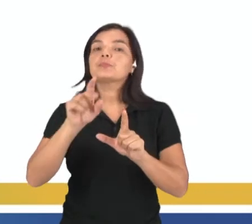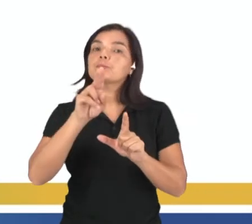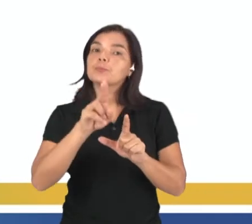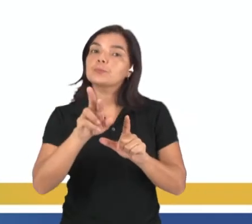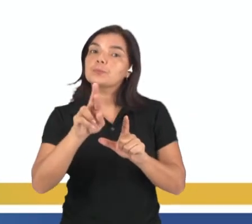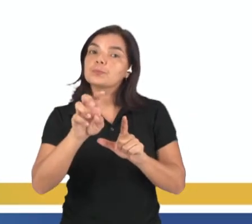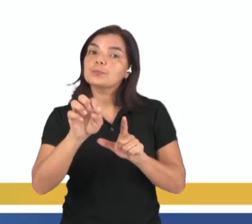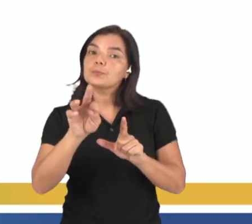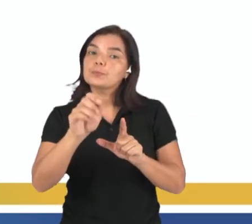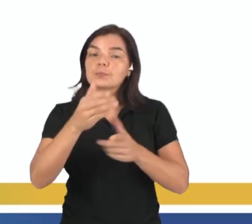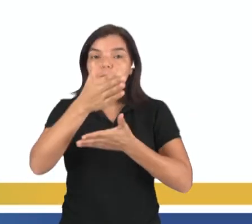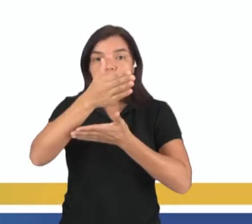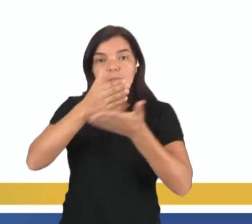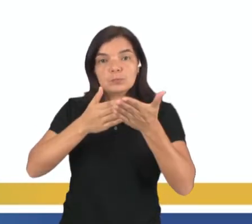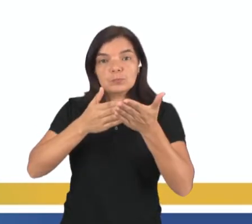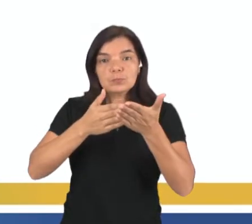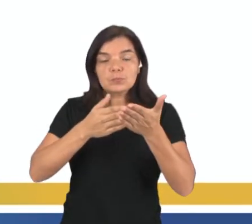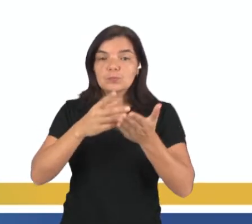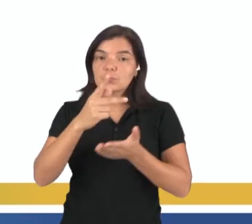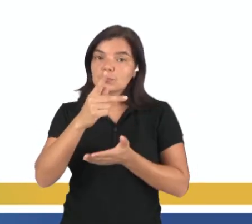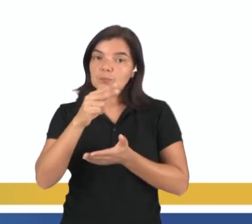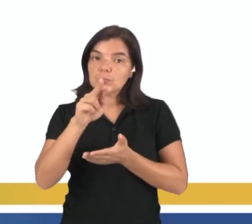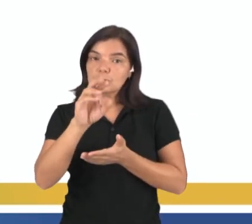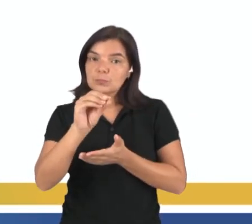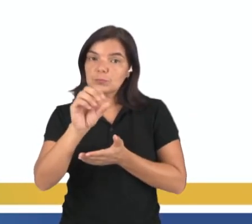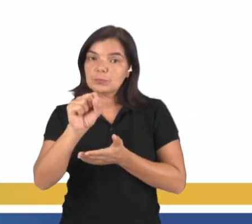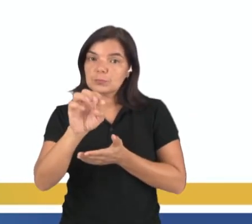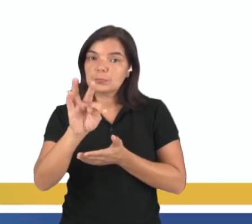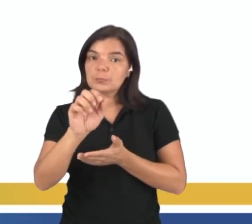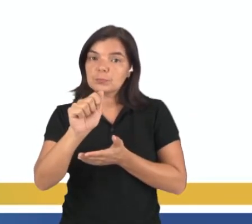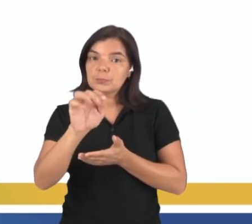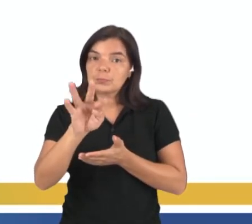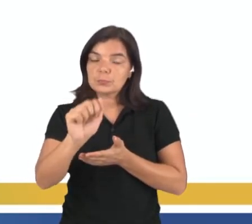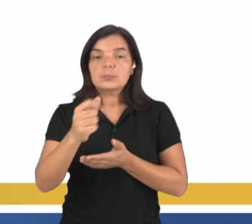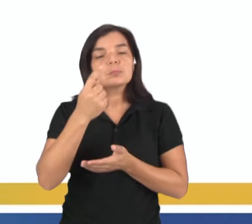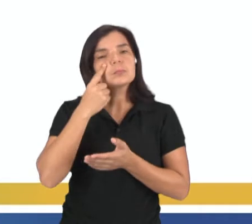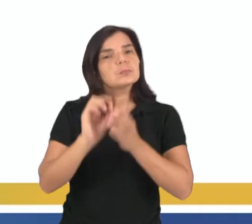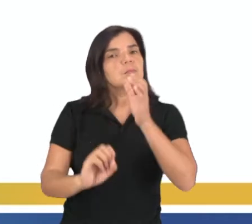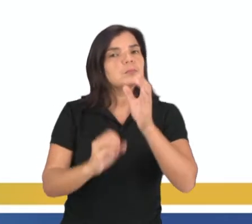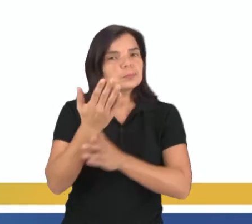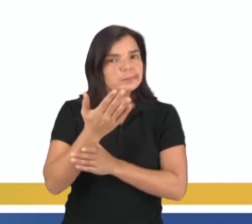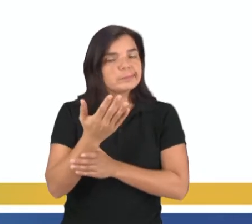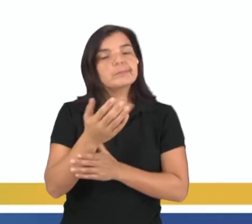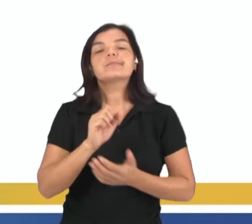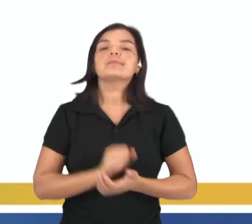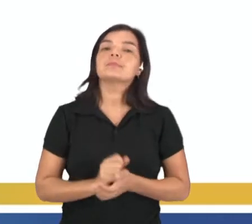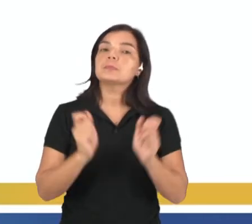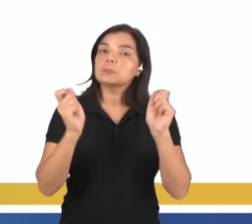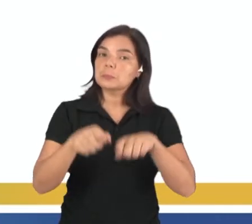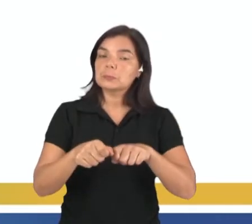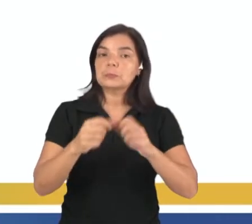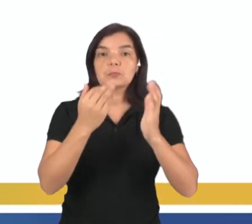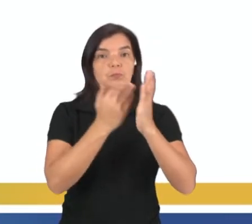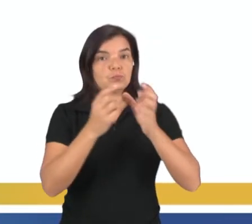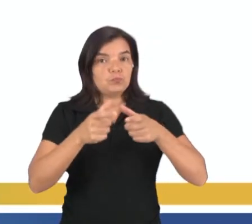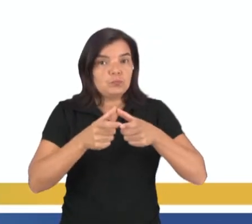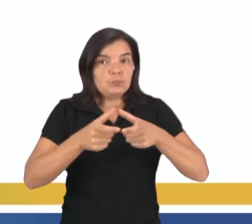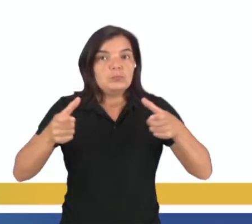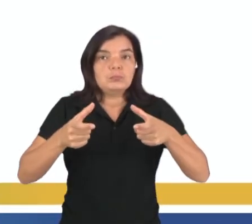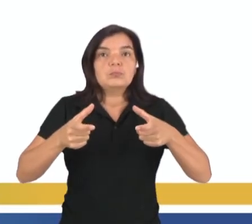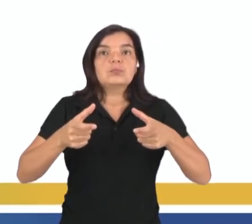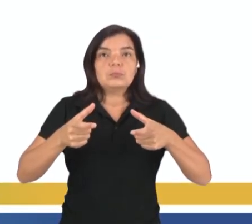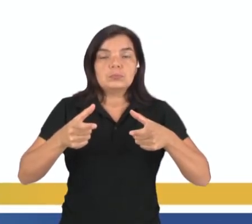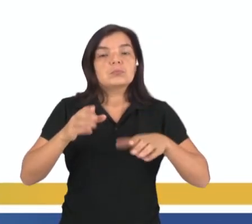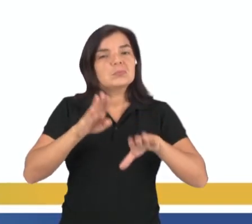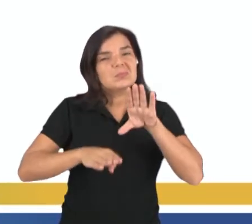passa bem no meio da próstata, internamente a próstata. Aí poder ocorrer um aumento dessa